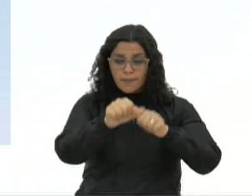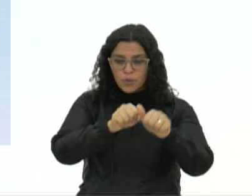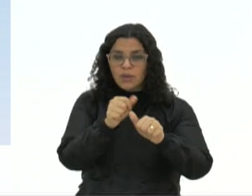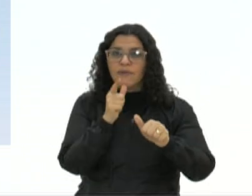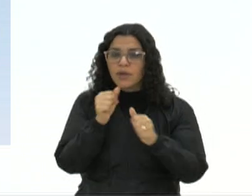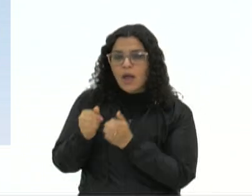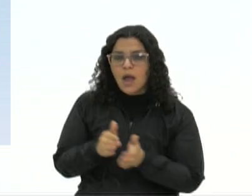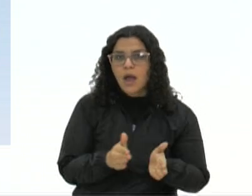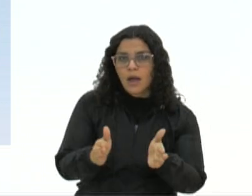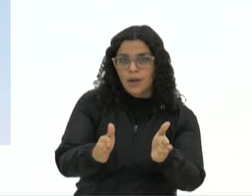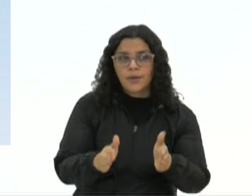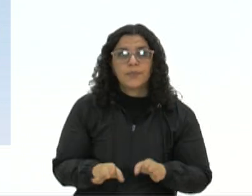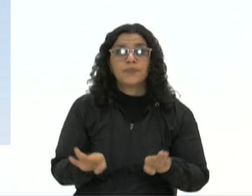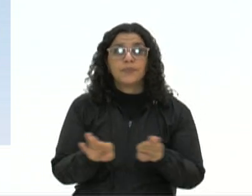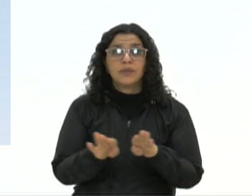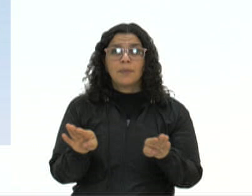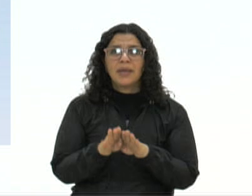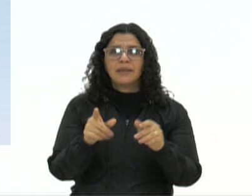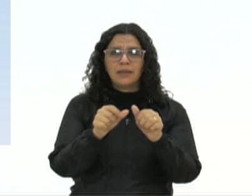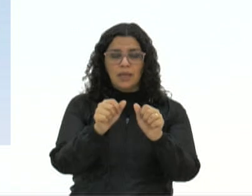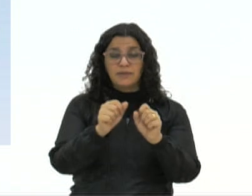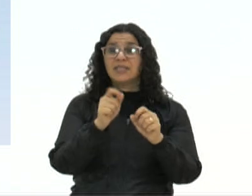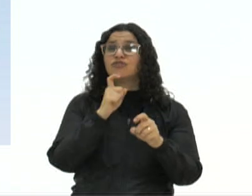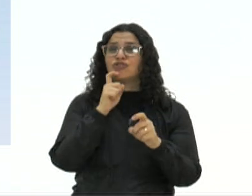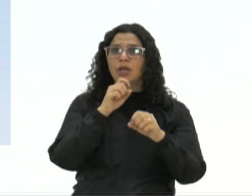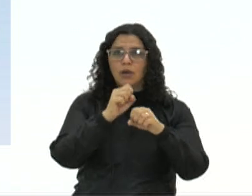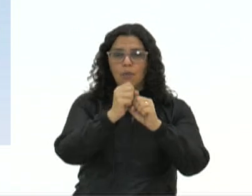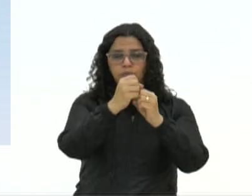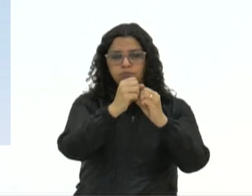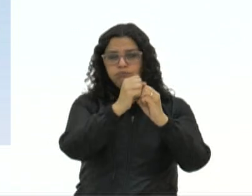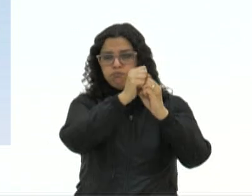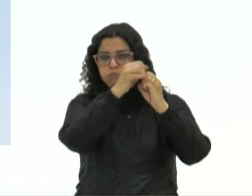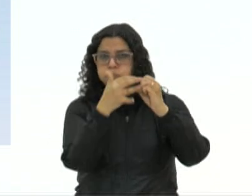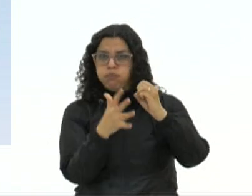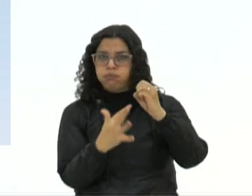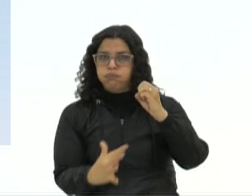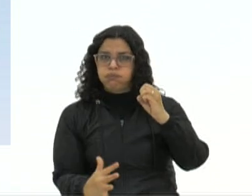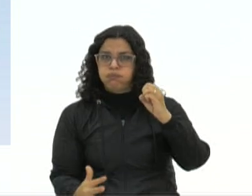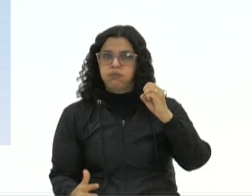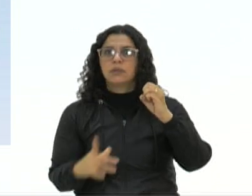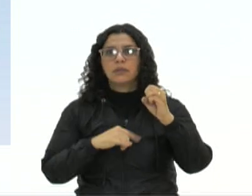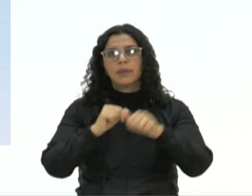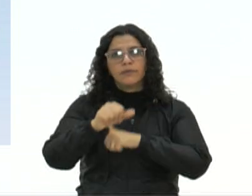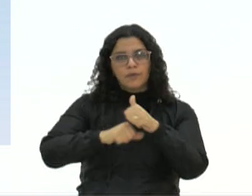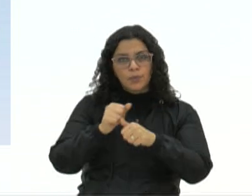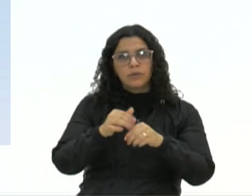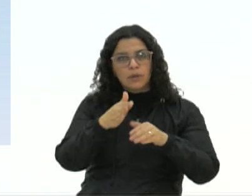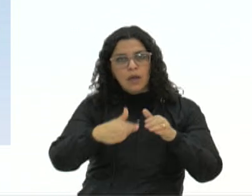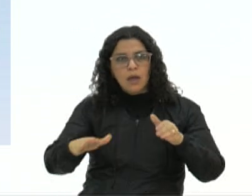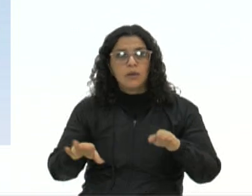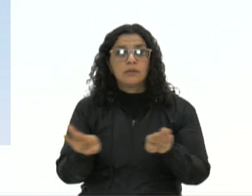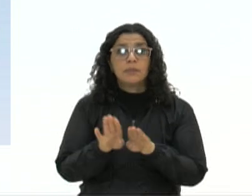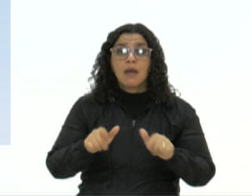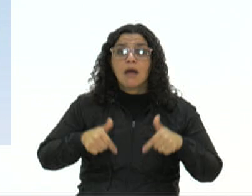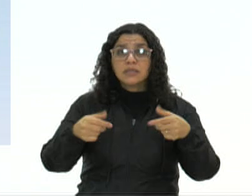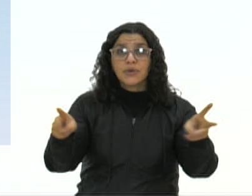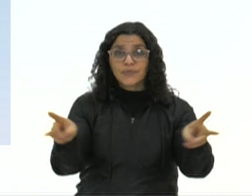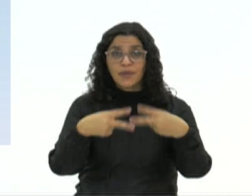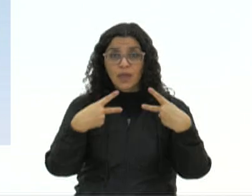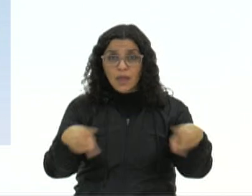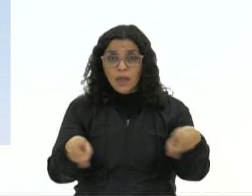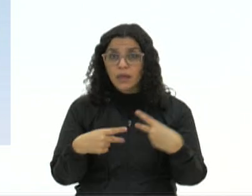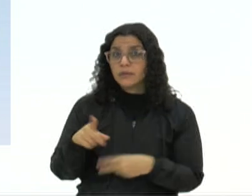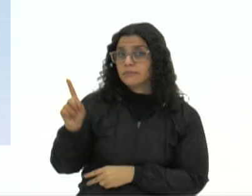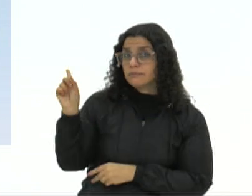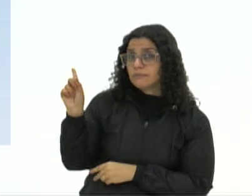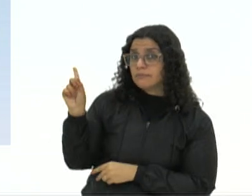também das geleiras, nas rochas também, ela causa uma modificação no relevo, a ação dos ventos,